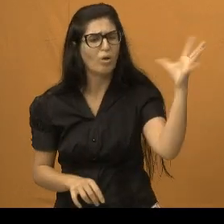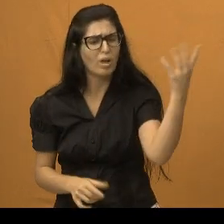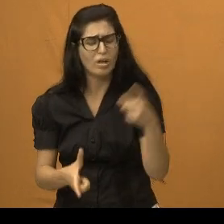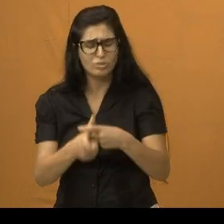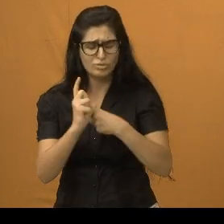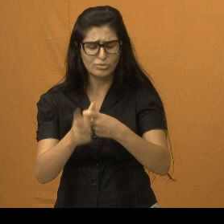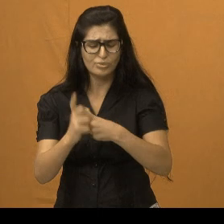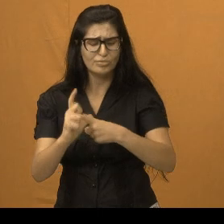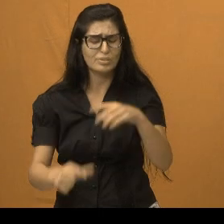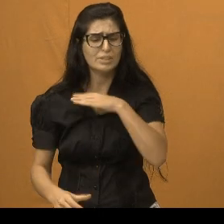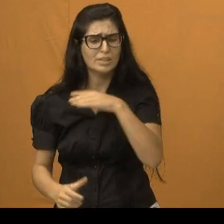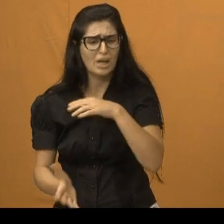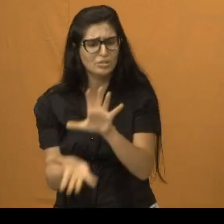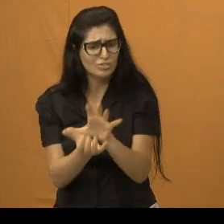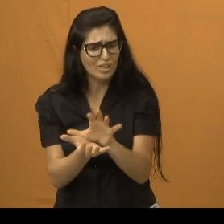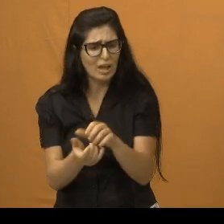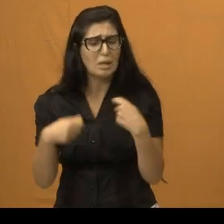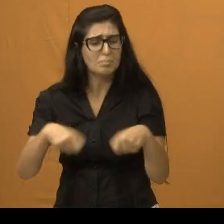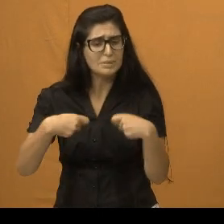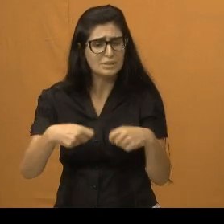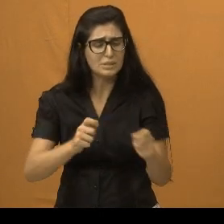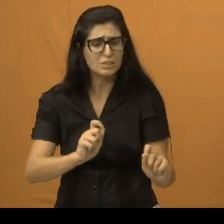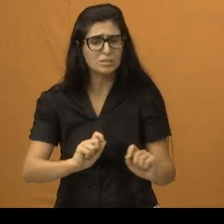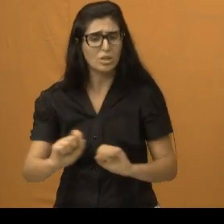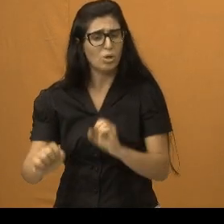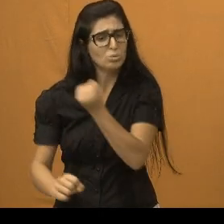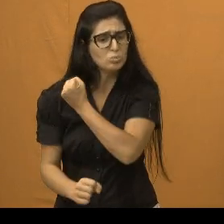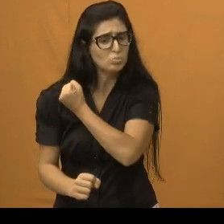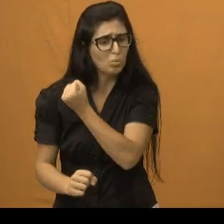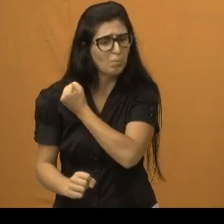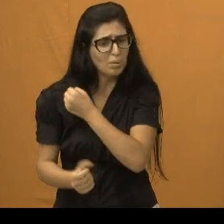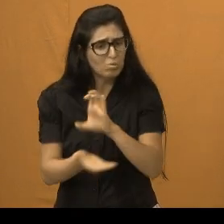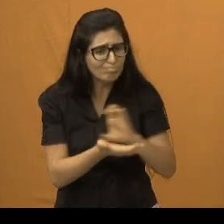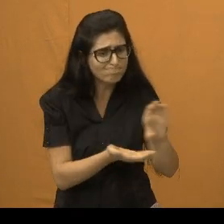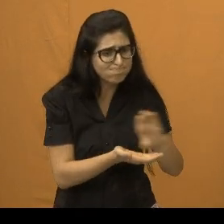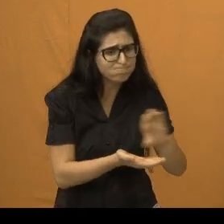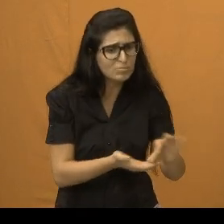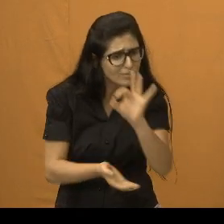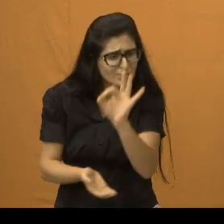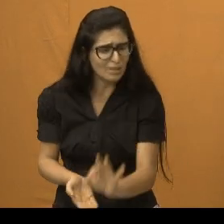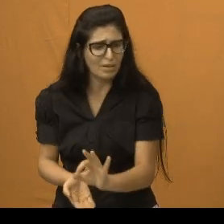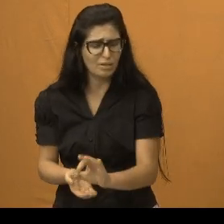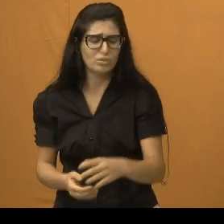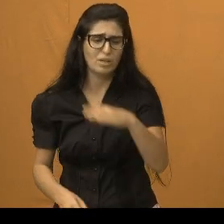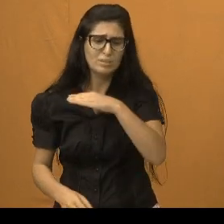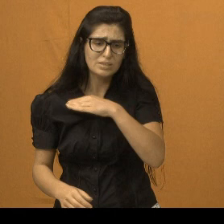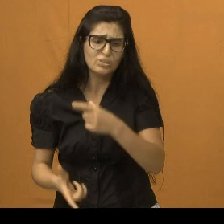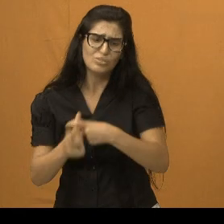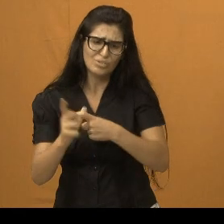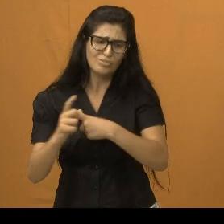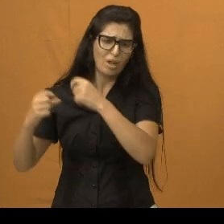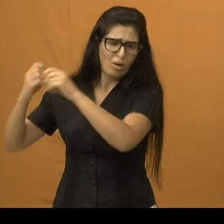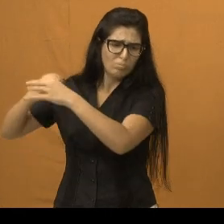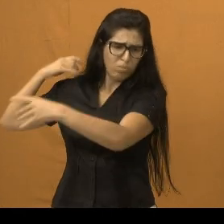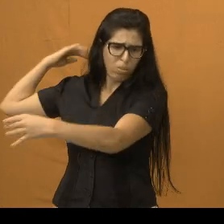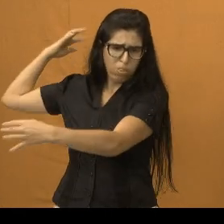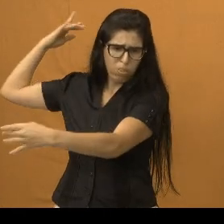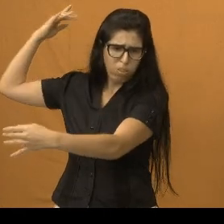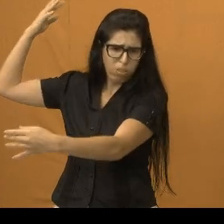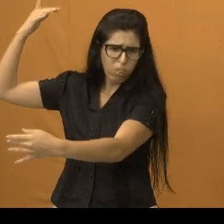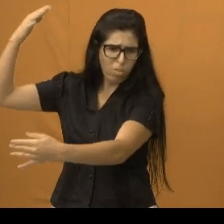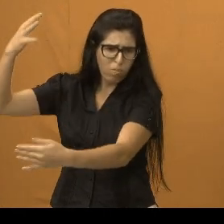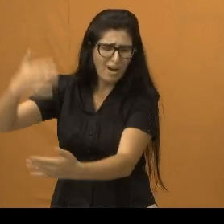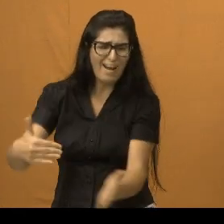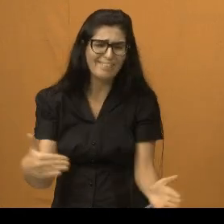do município ela tem que ser atualizada a valor presente. E o município tem várias dívidas de longo prazo que elas precisam